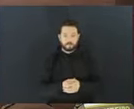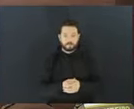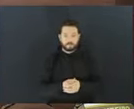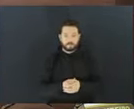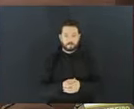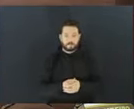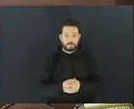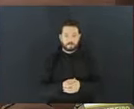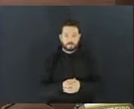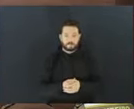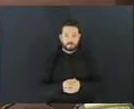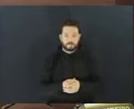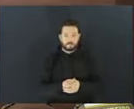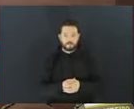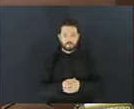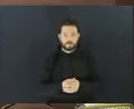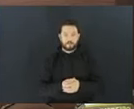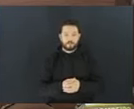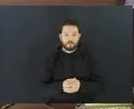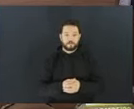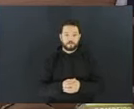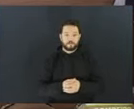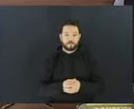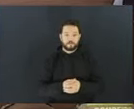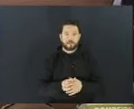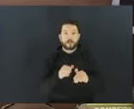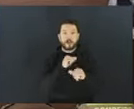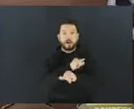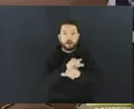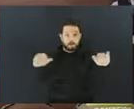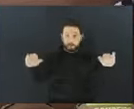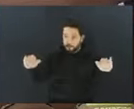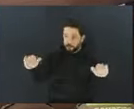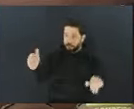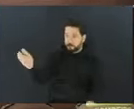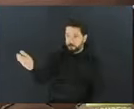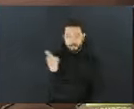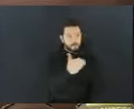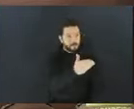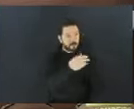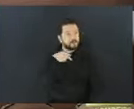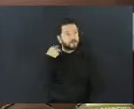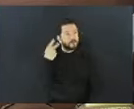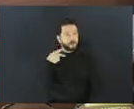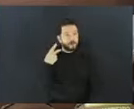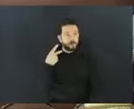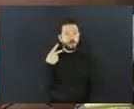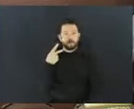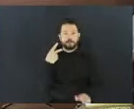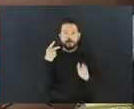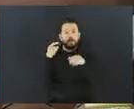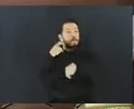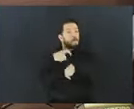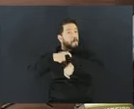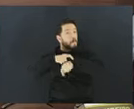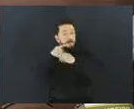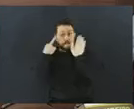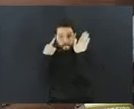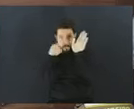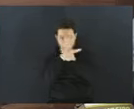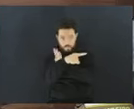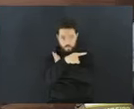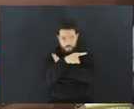Só lembrando aos vereadores e vereadoras que questionamentos após a tribuna livre poderão ser feitos, já podem